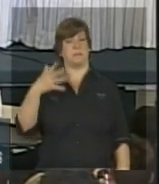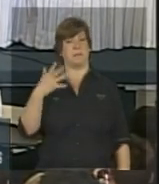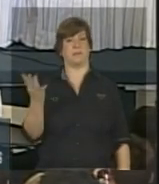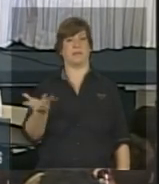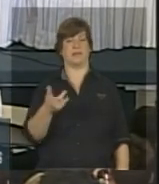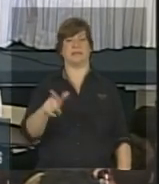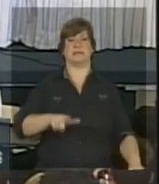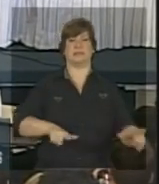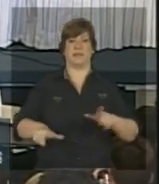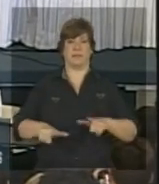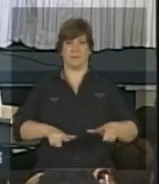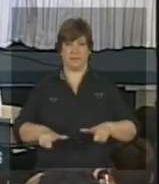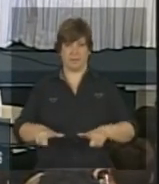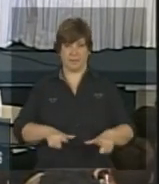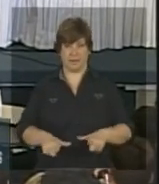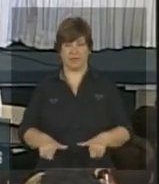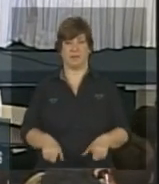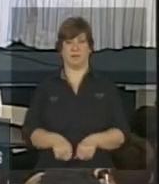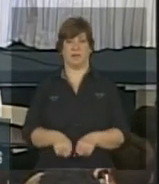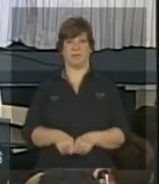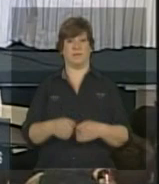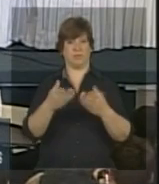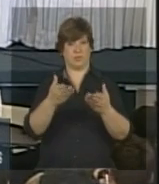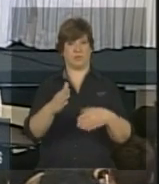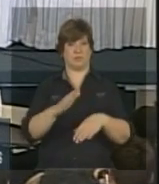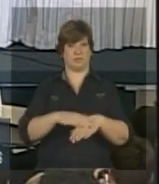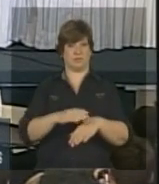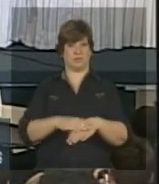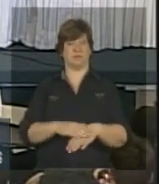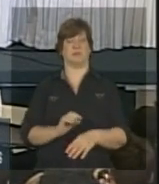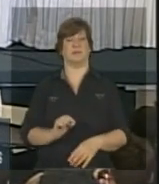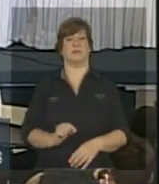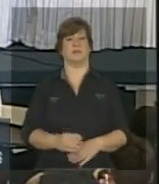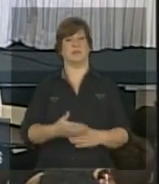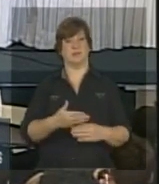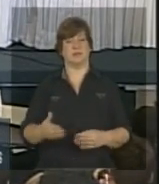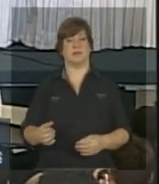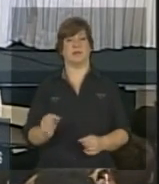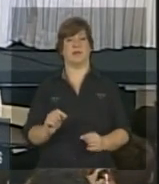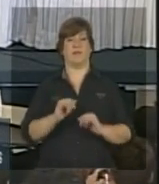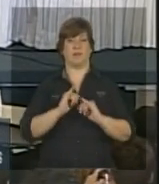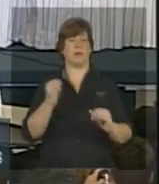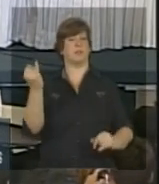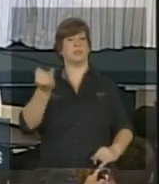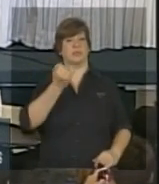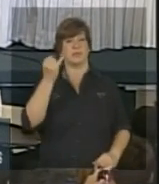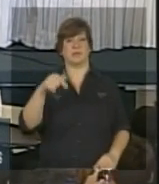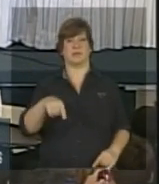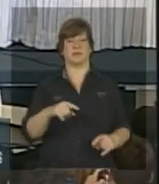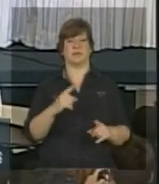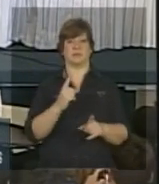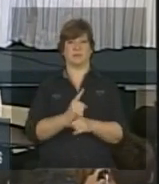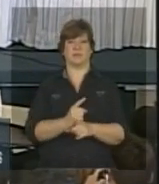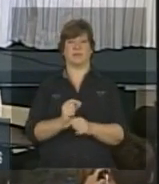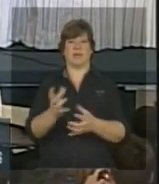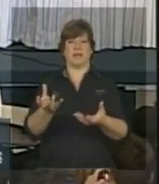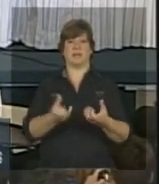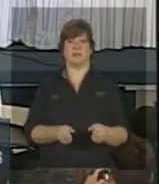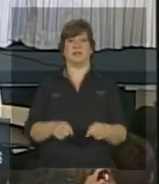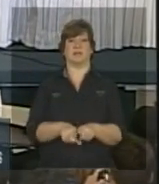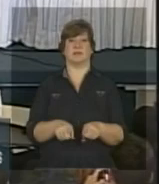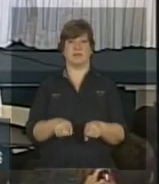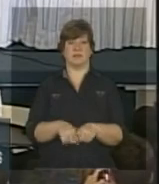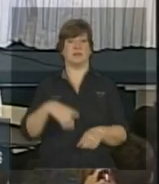seu trabalho, e através da senhora deixar registrado a importância para nós neste encontro de termos recebido também